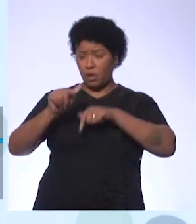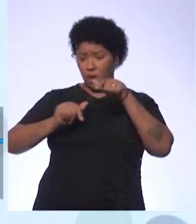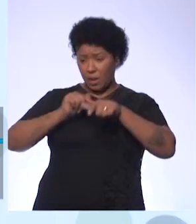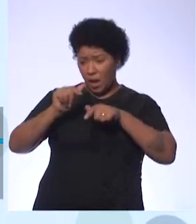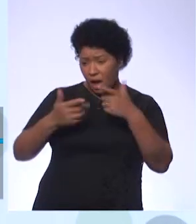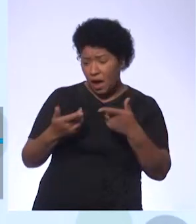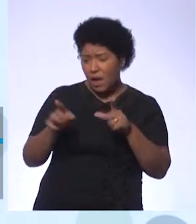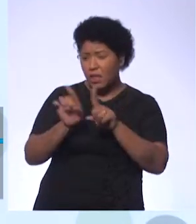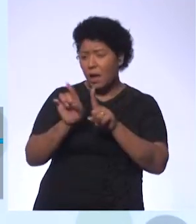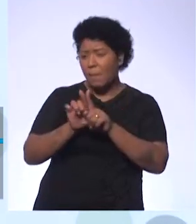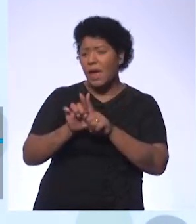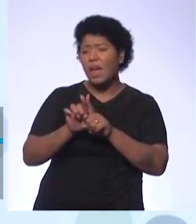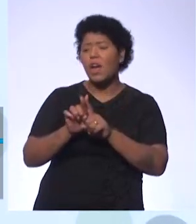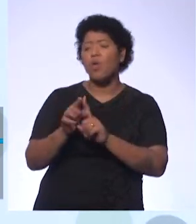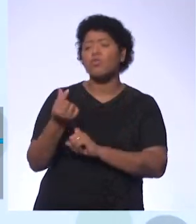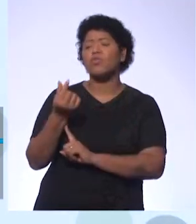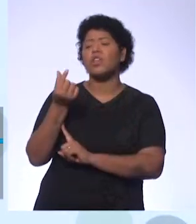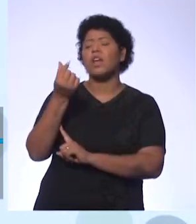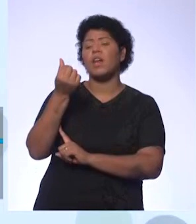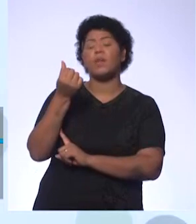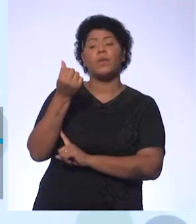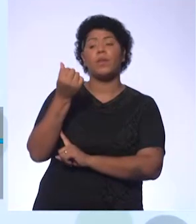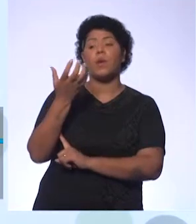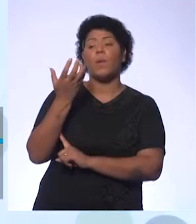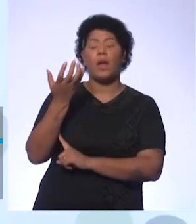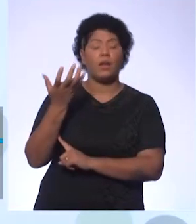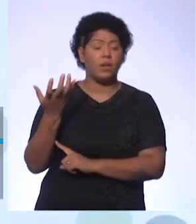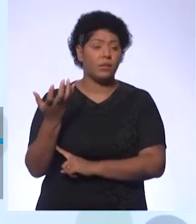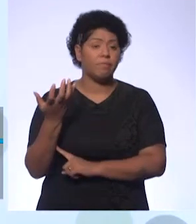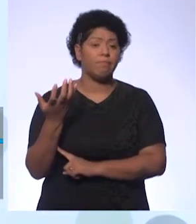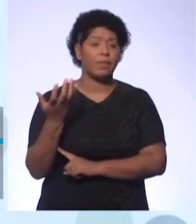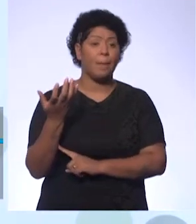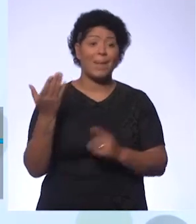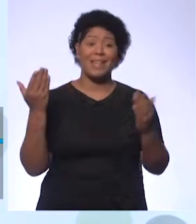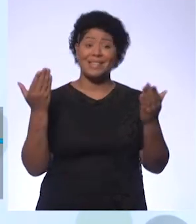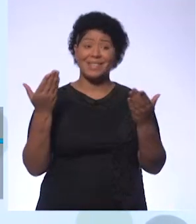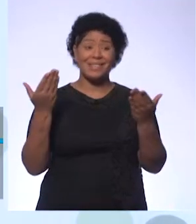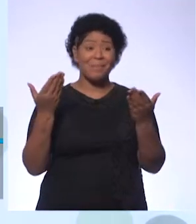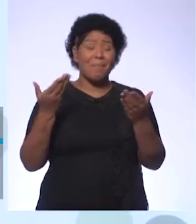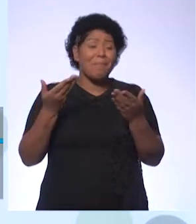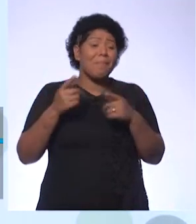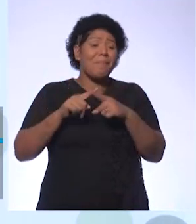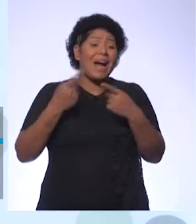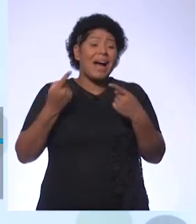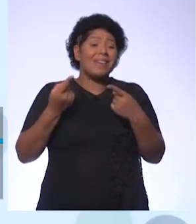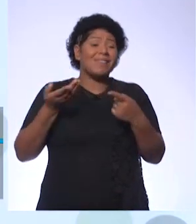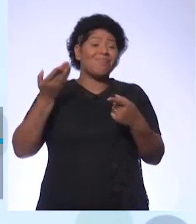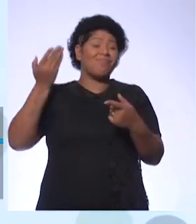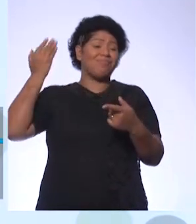para construir aquele produto. A partir desse momento, não, né? Ele se torna... É como se